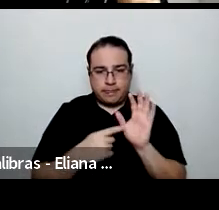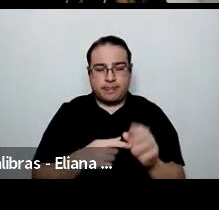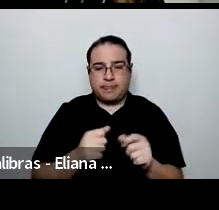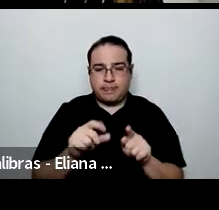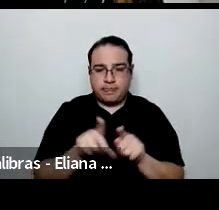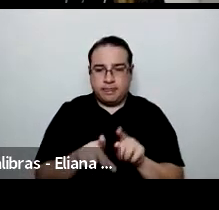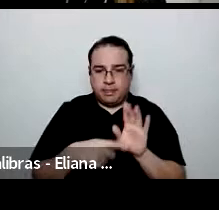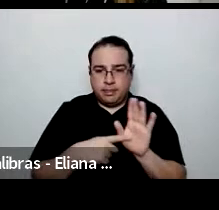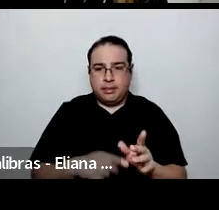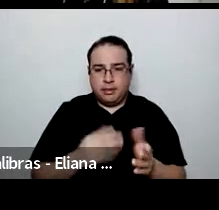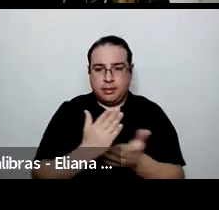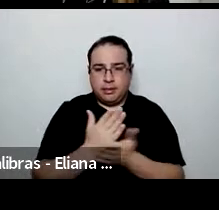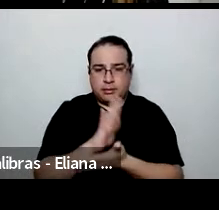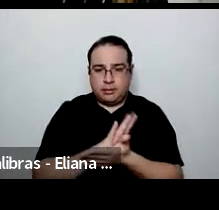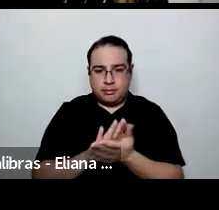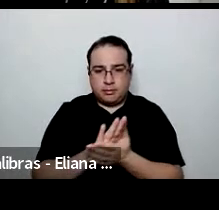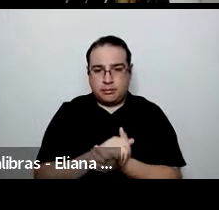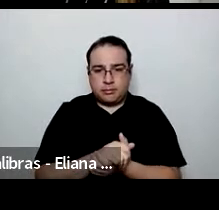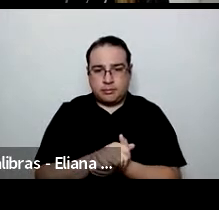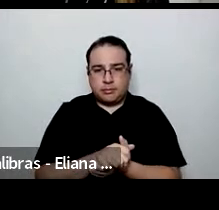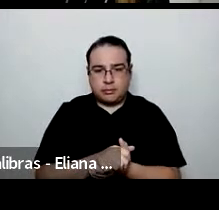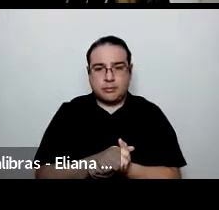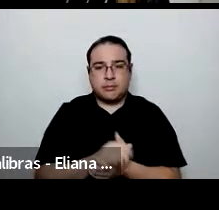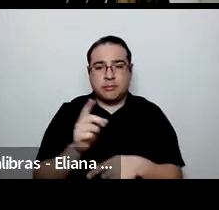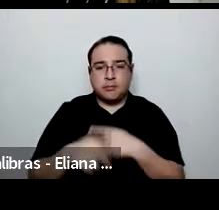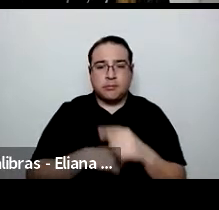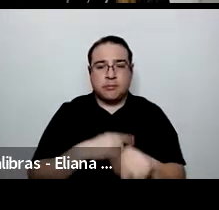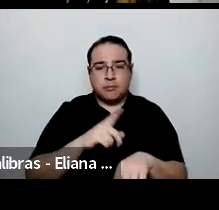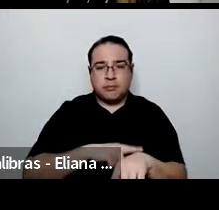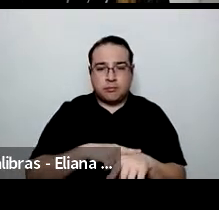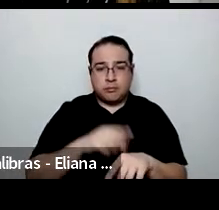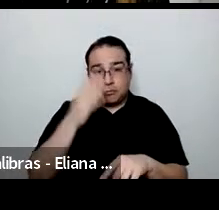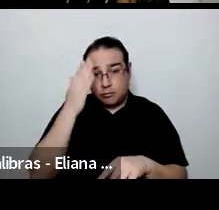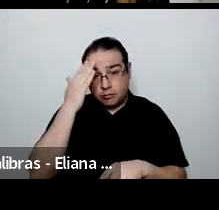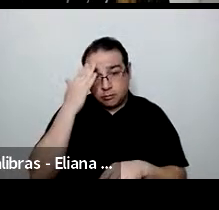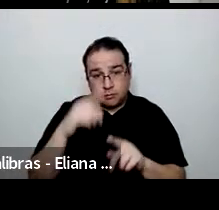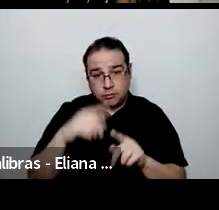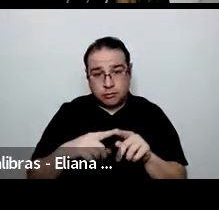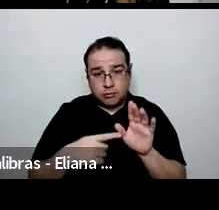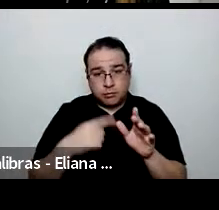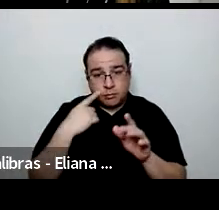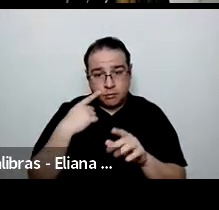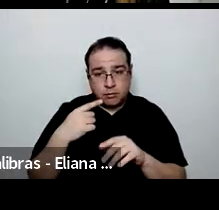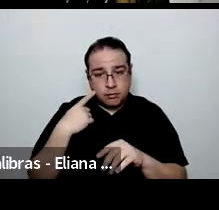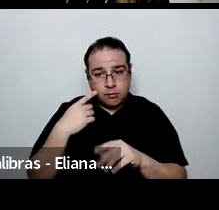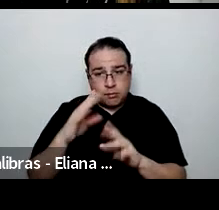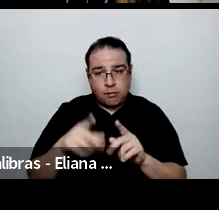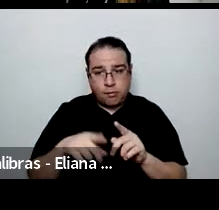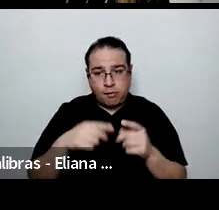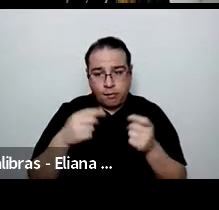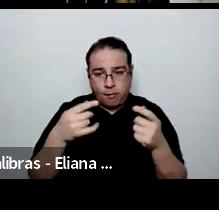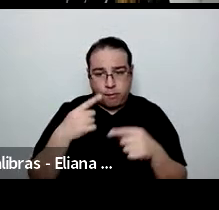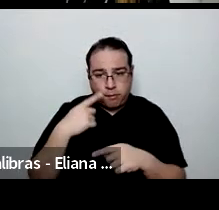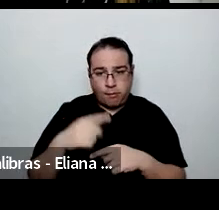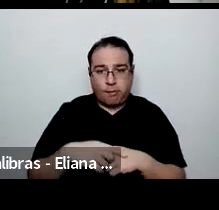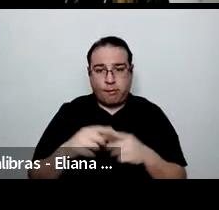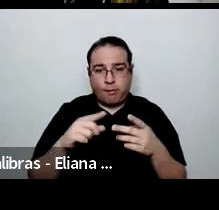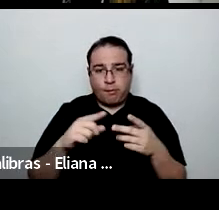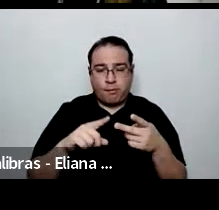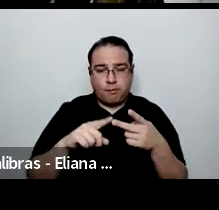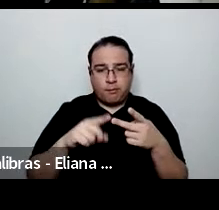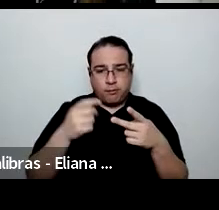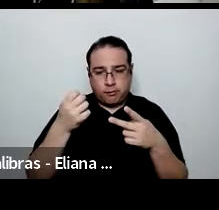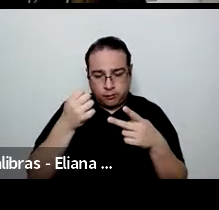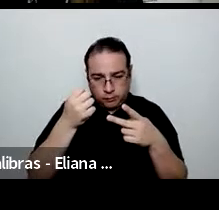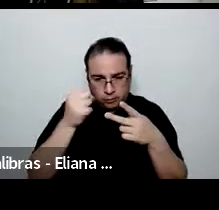levar a sua desaprova e após os prazos previstos no inciso primeiro E aí já tô mesmo parágrafo fritar